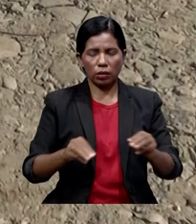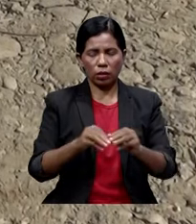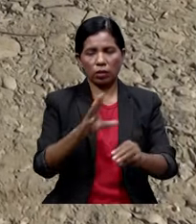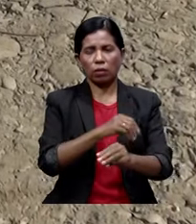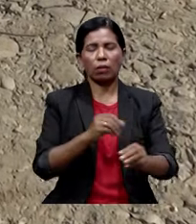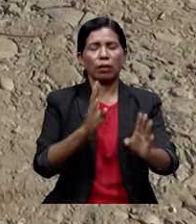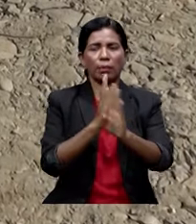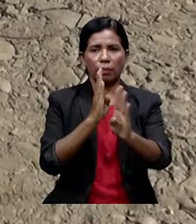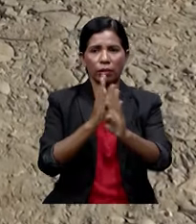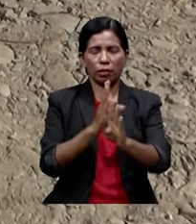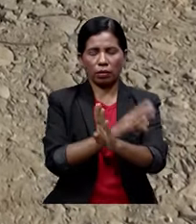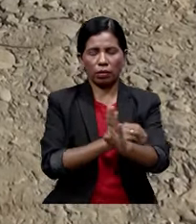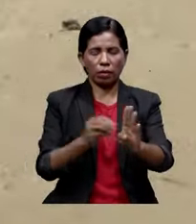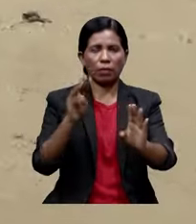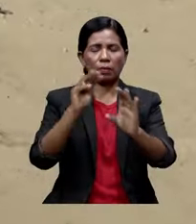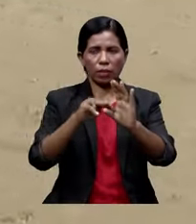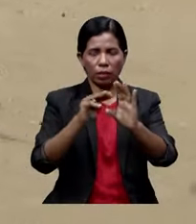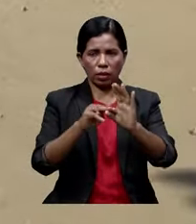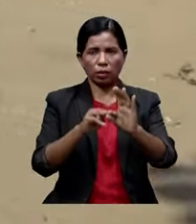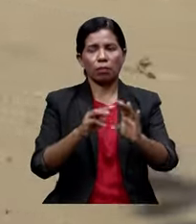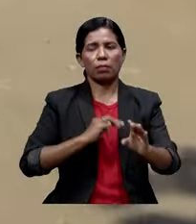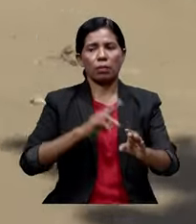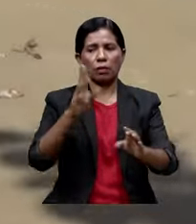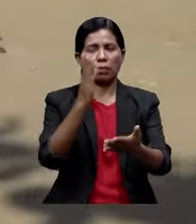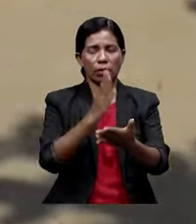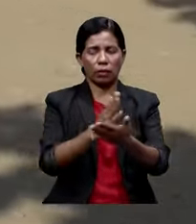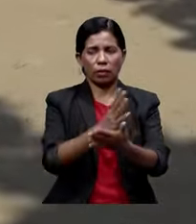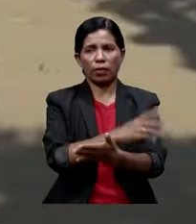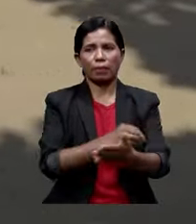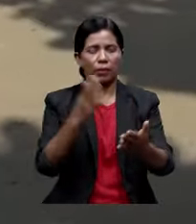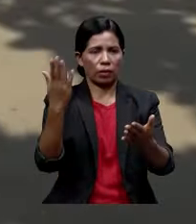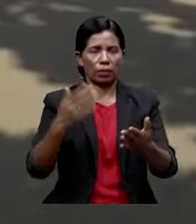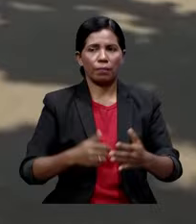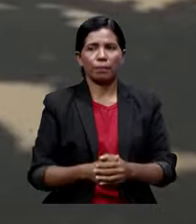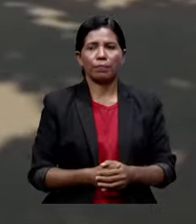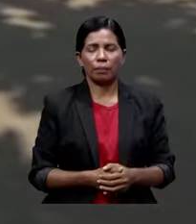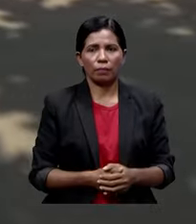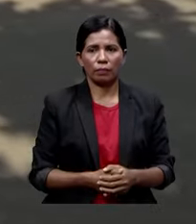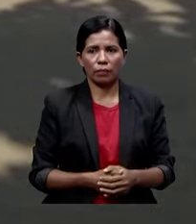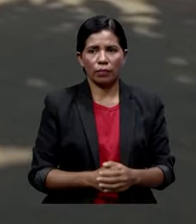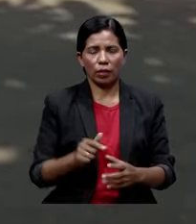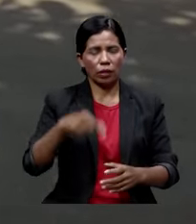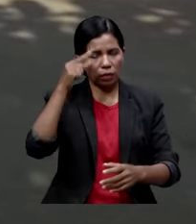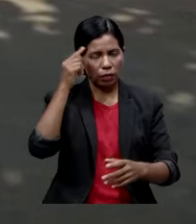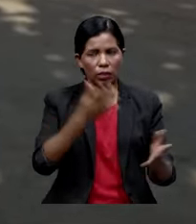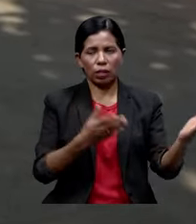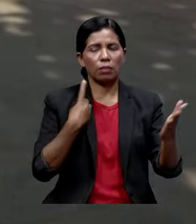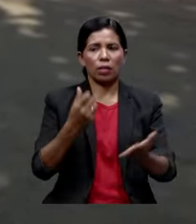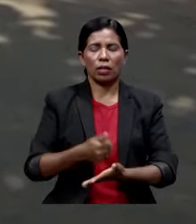microlet nebe halai direção mercado manlewana sei para hotu ya terminal ne atrasa nasi briri luria me tama ne ami